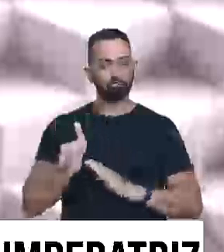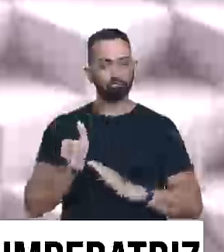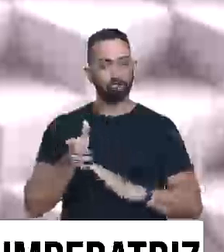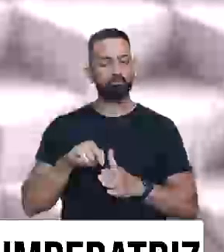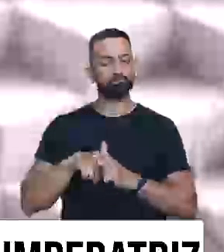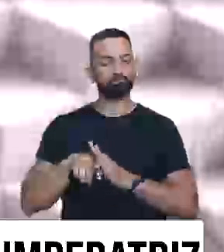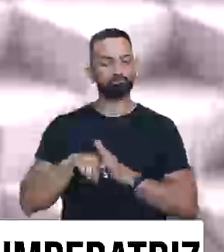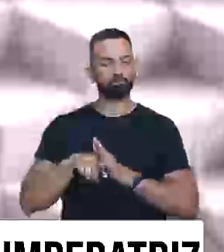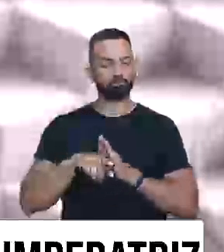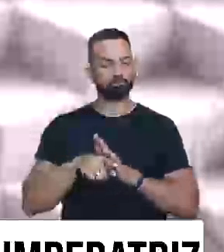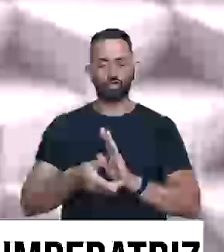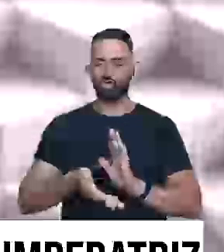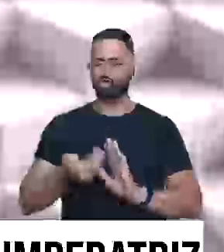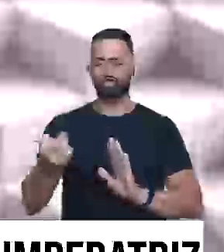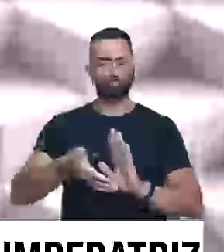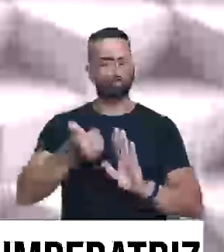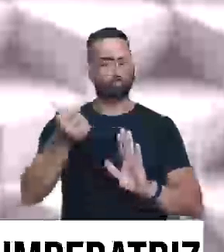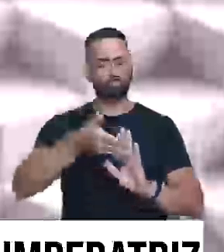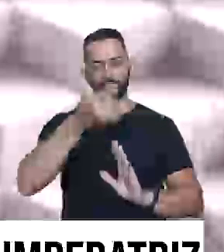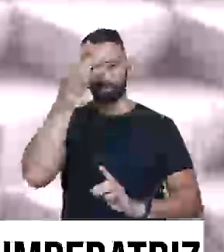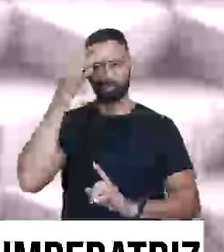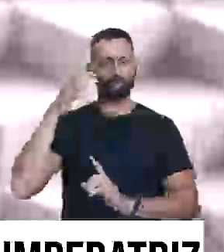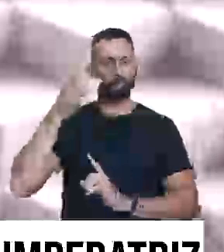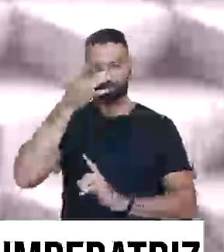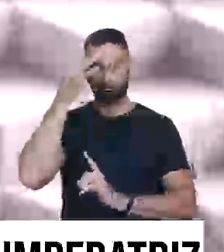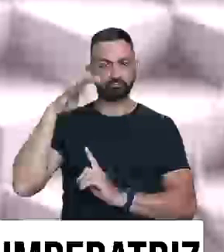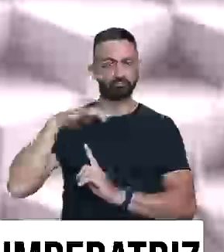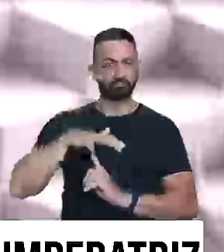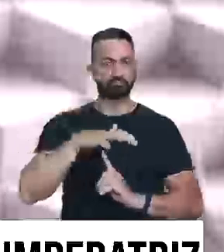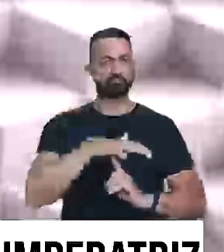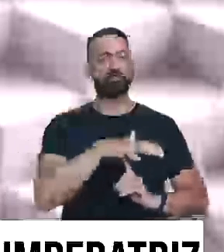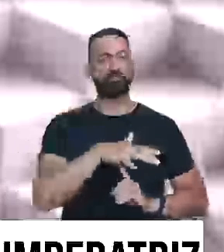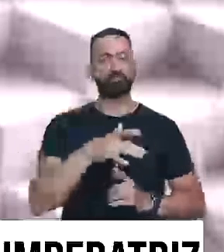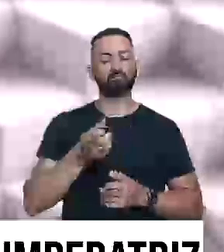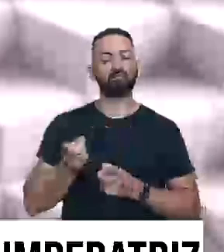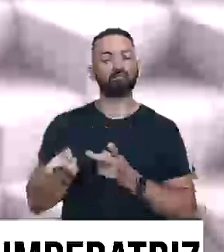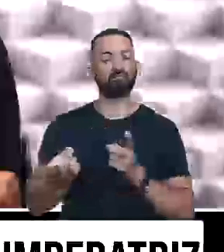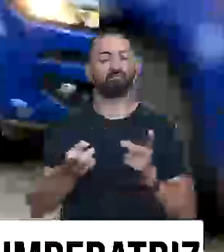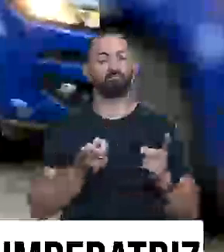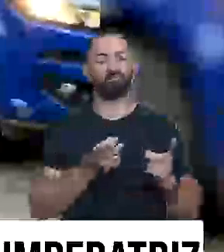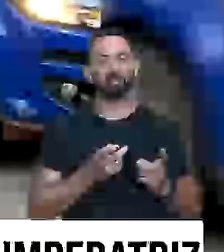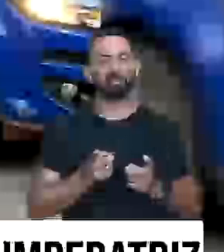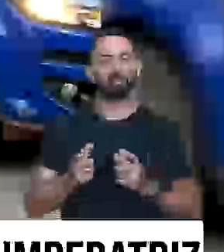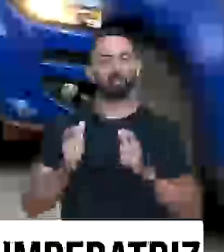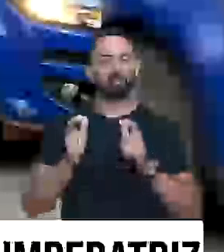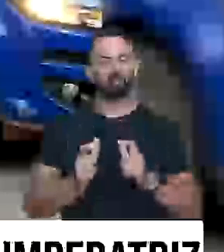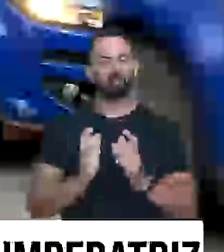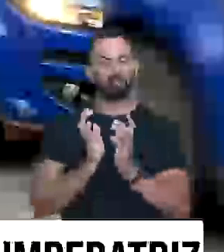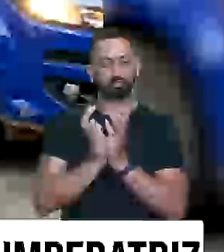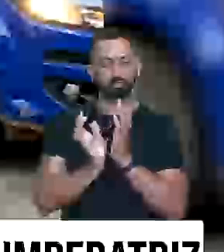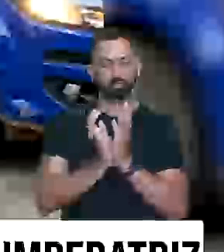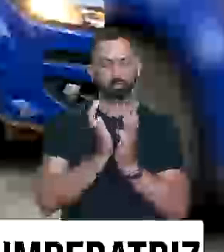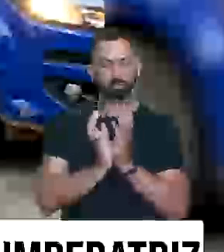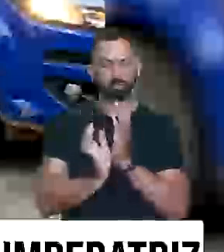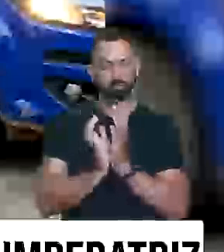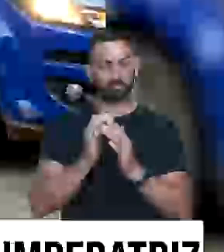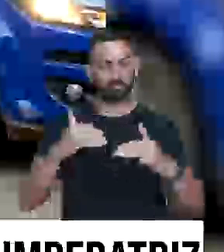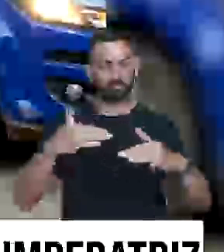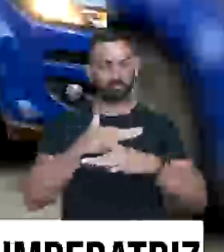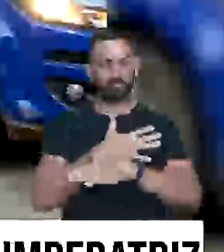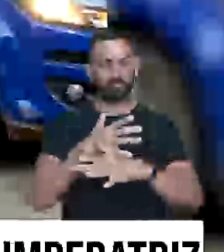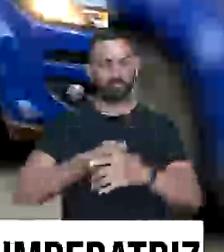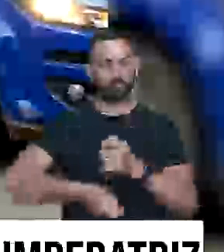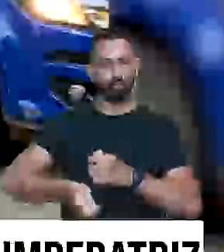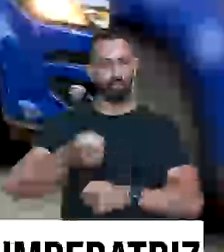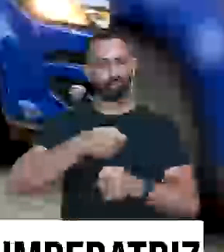recebeu é que essa operação está retirando trabalhadores, né? No caso, ambulantes que estão fixos ali, no